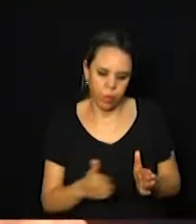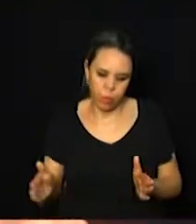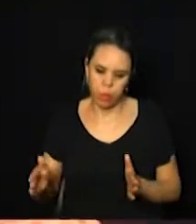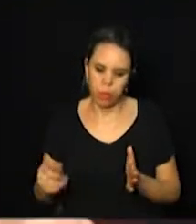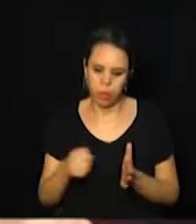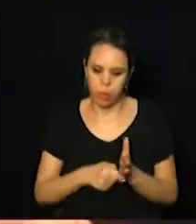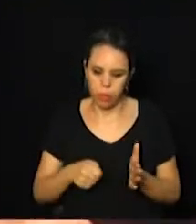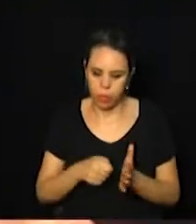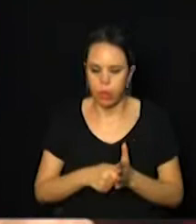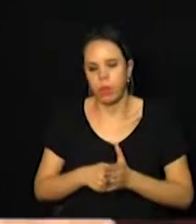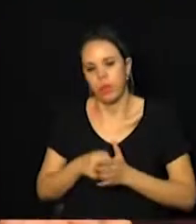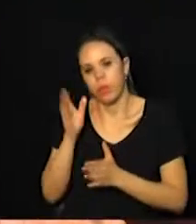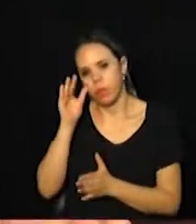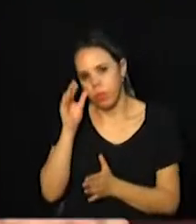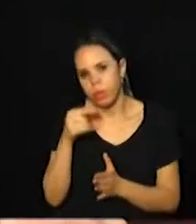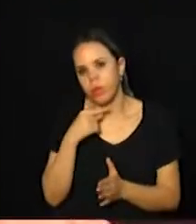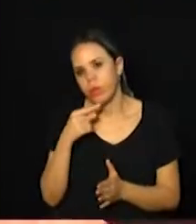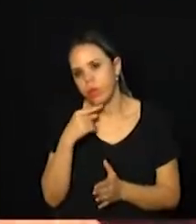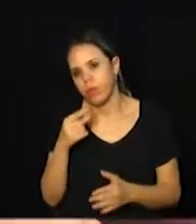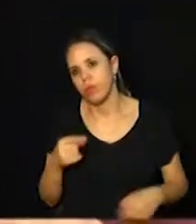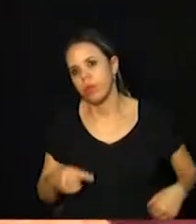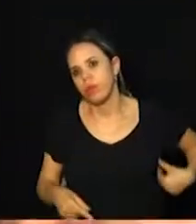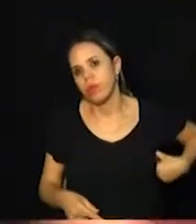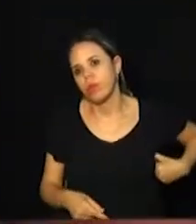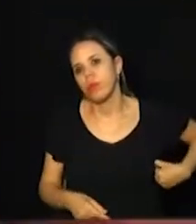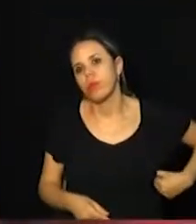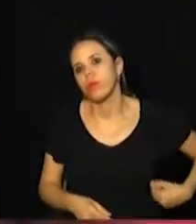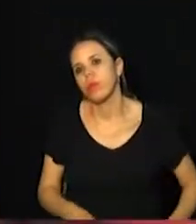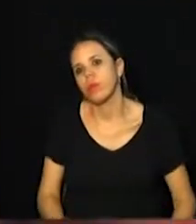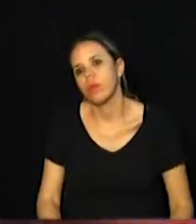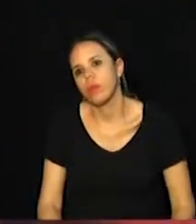a gente vai buscar todas essas dúvidas aqui